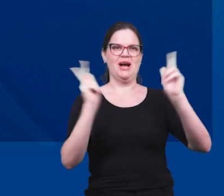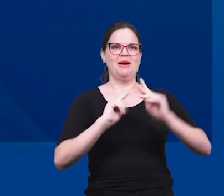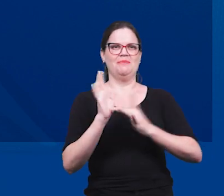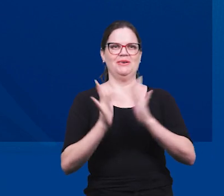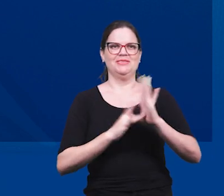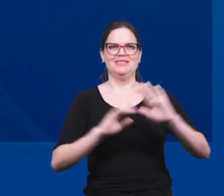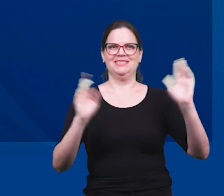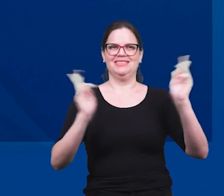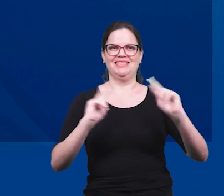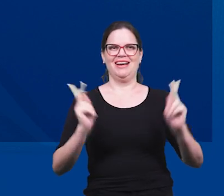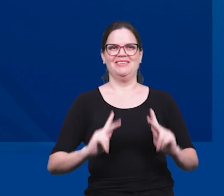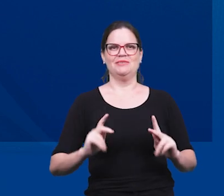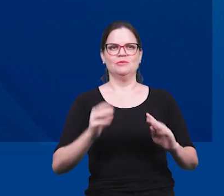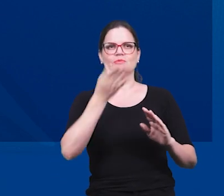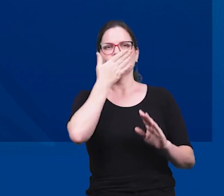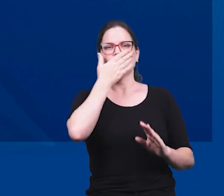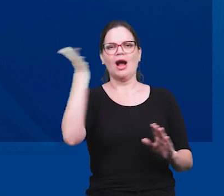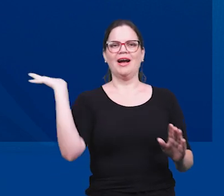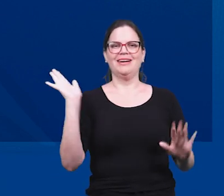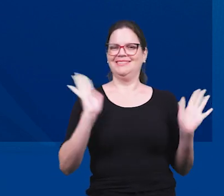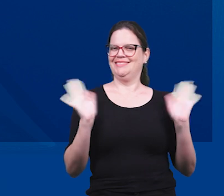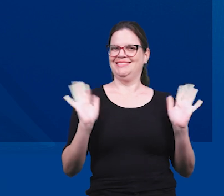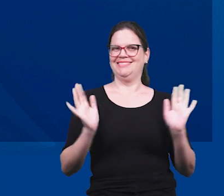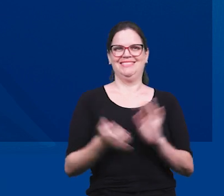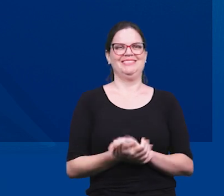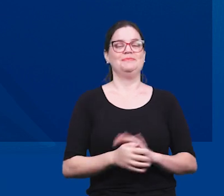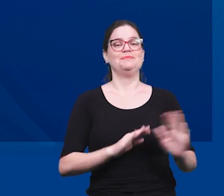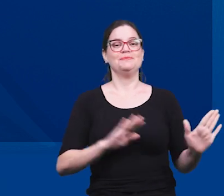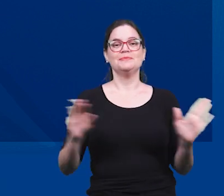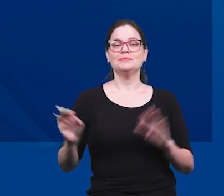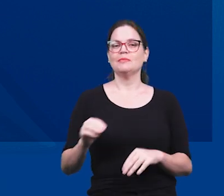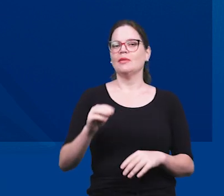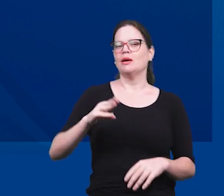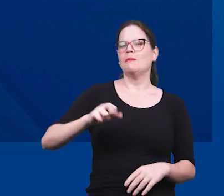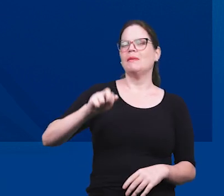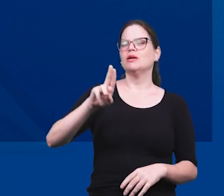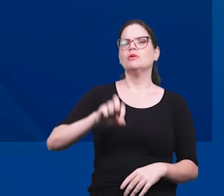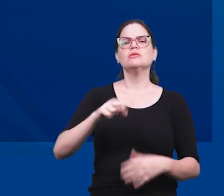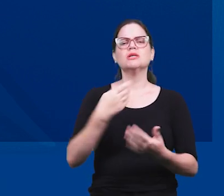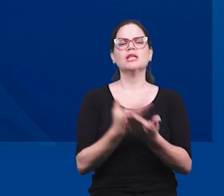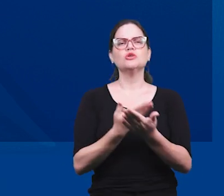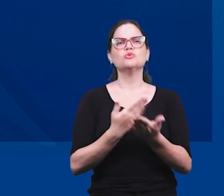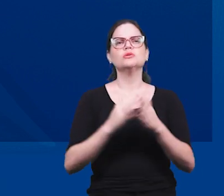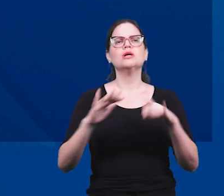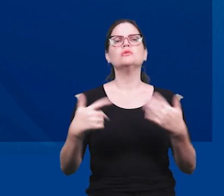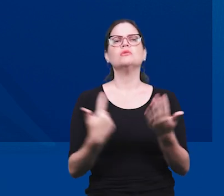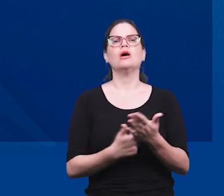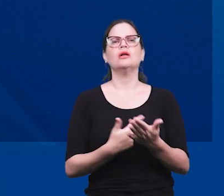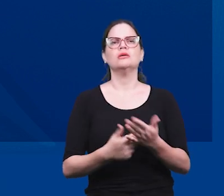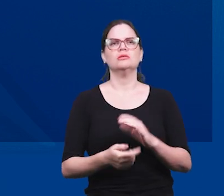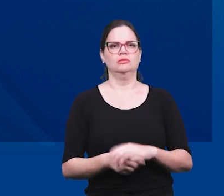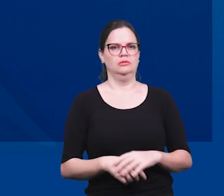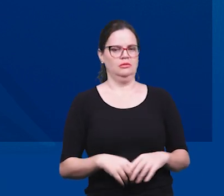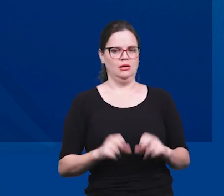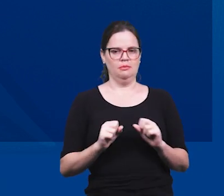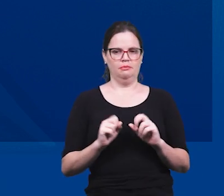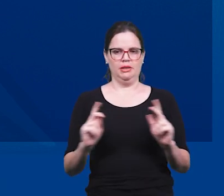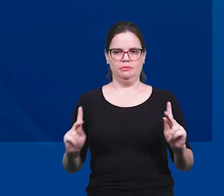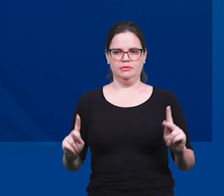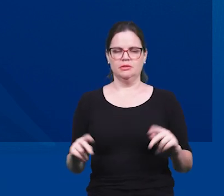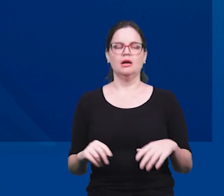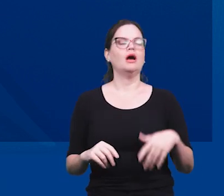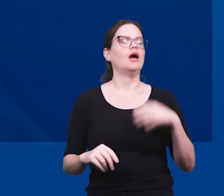Tchau, Senhor Jesus. Tchau. Manuel, você está estudando qual livro?